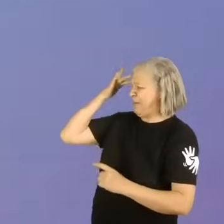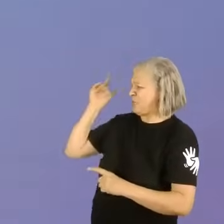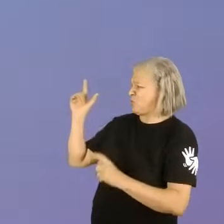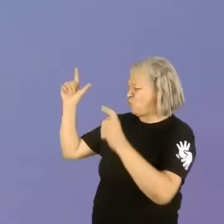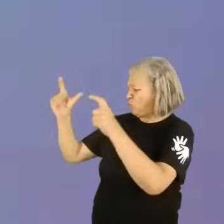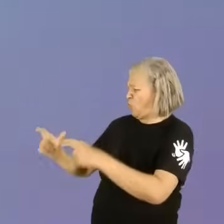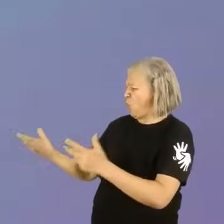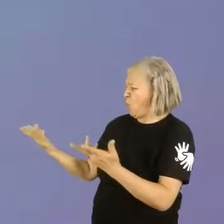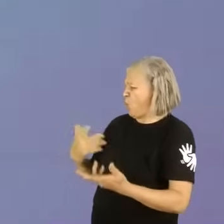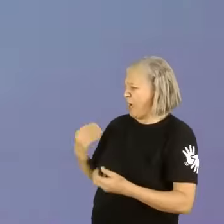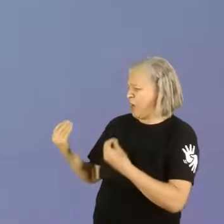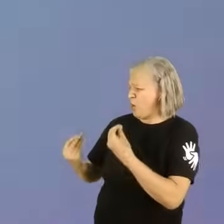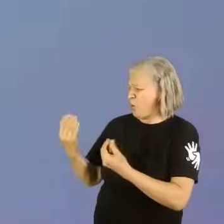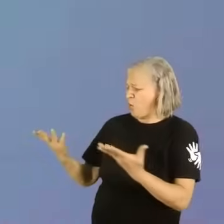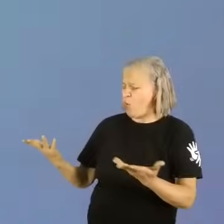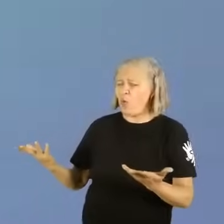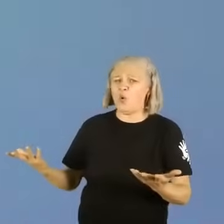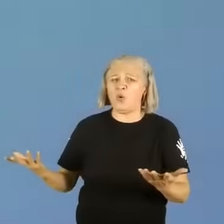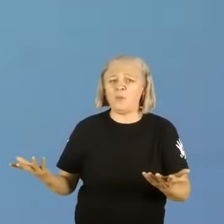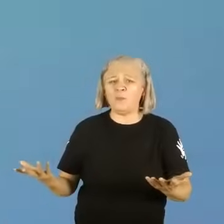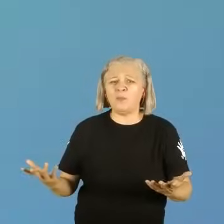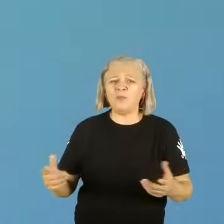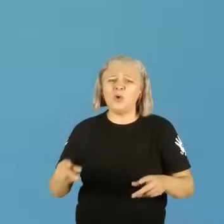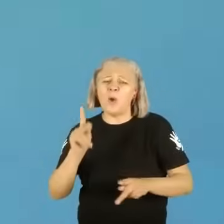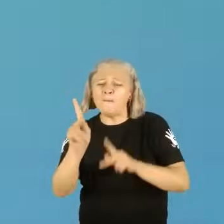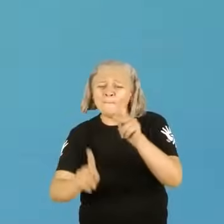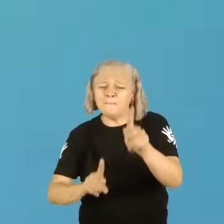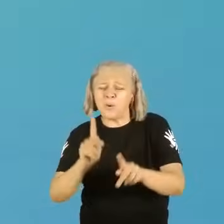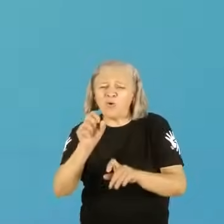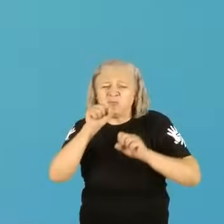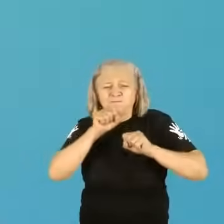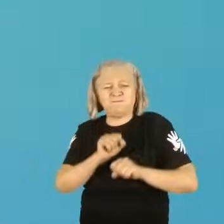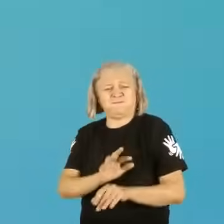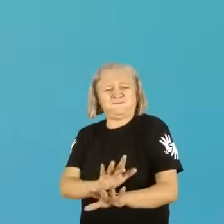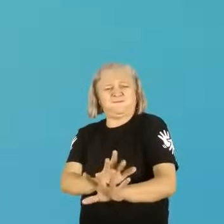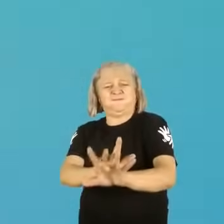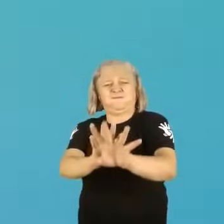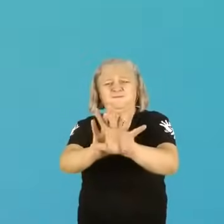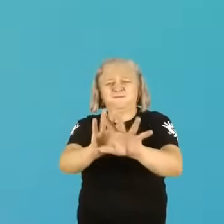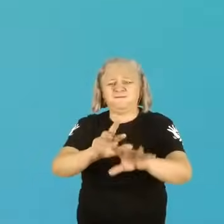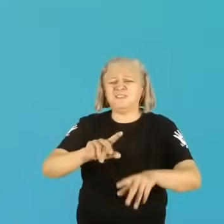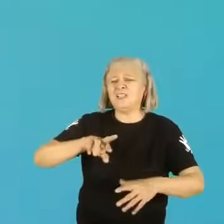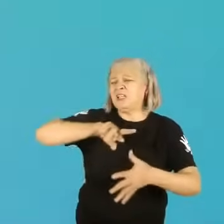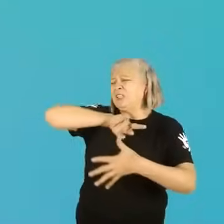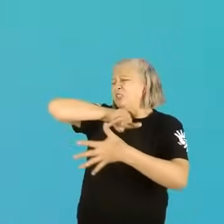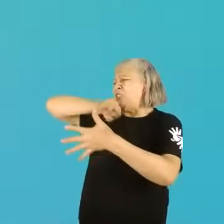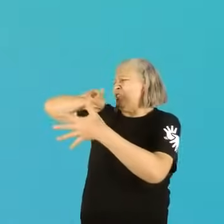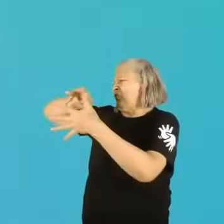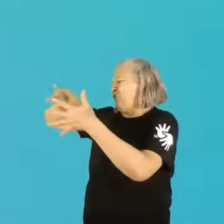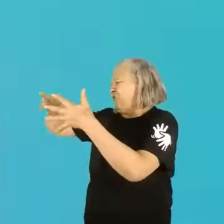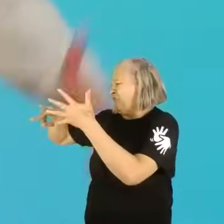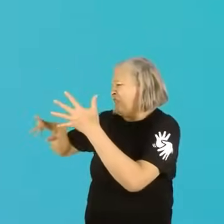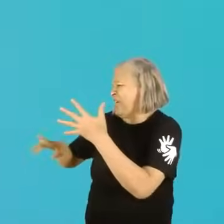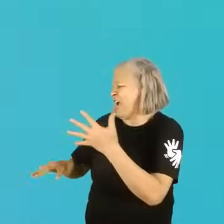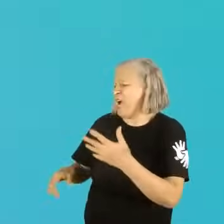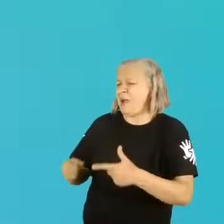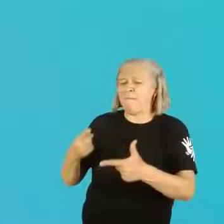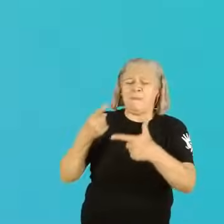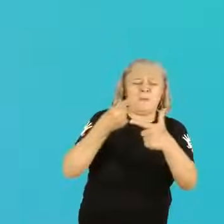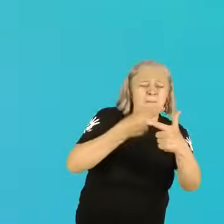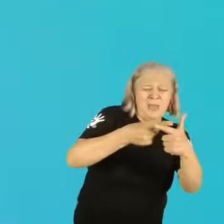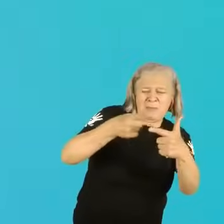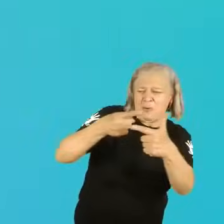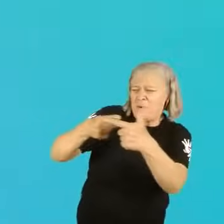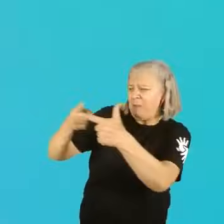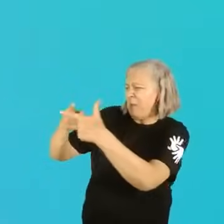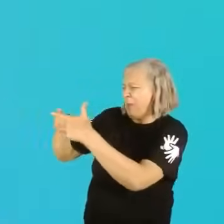uma multidão. No meio de uma multidão há uma variedade de realidades. Basta você